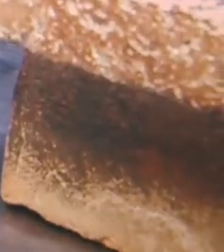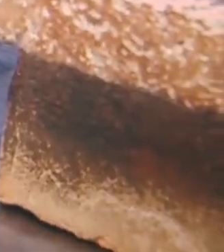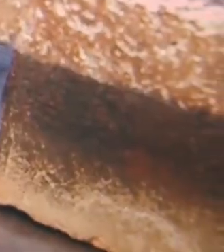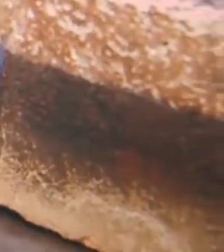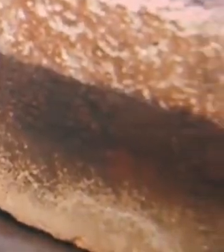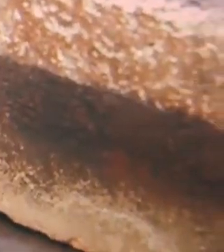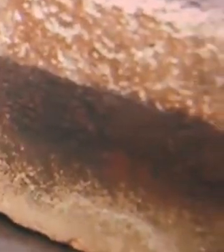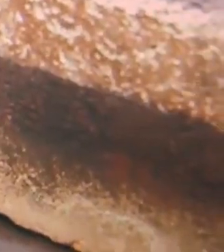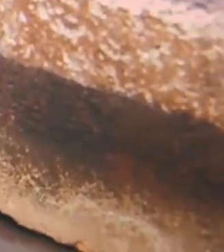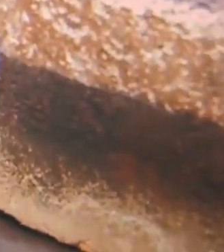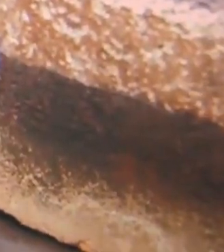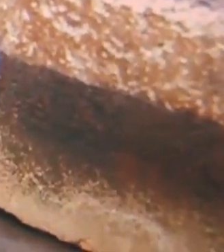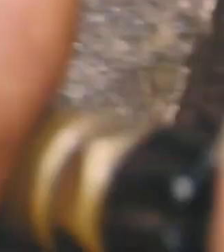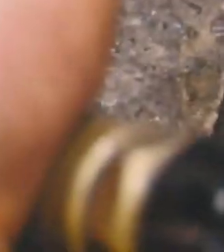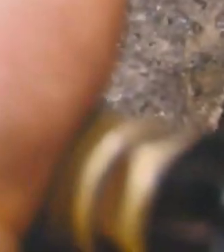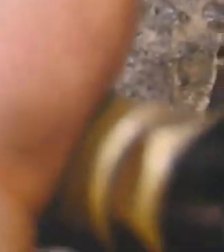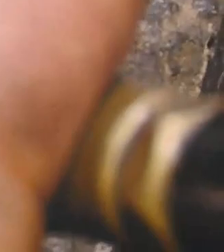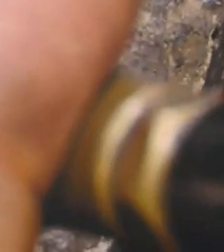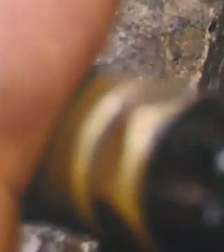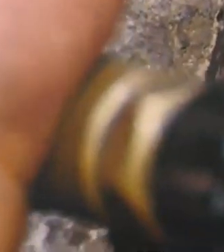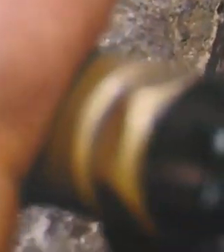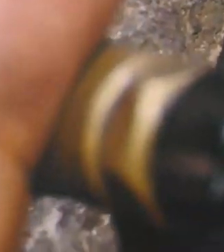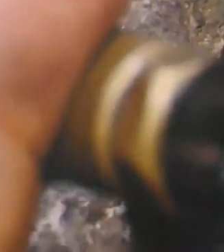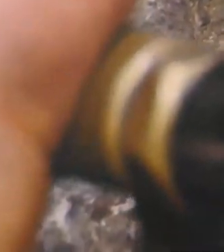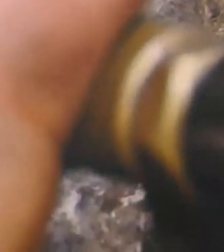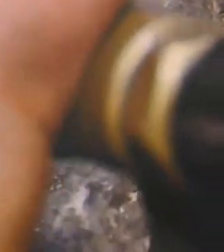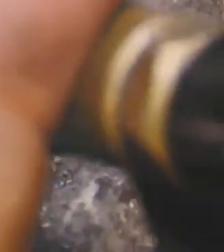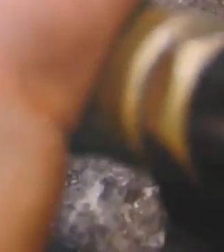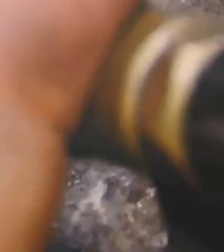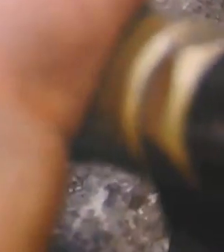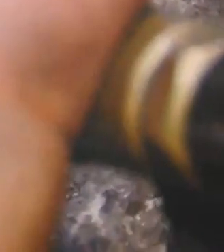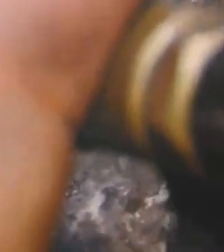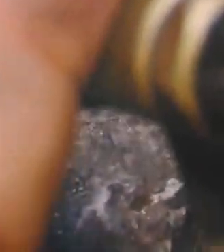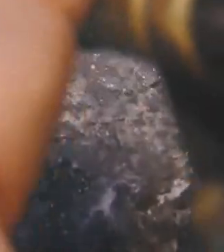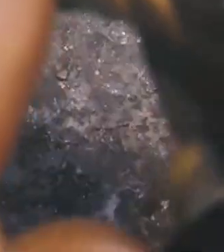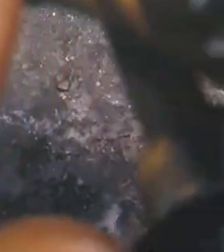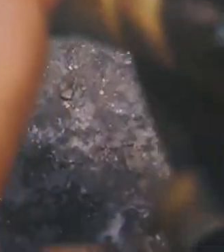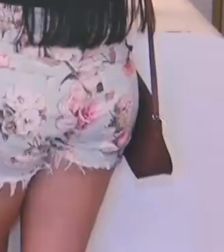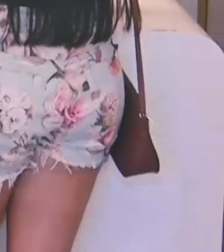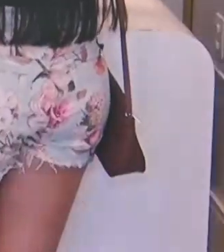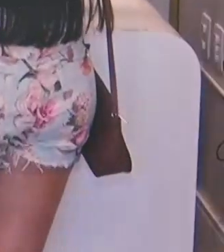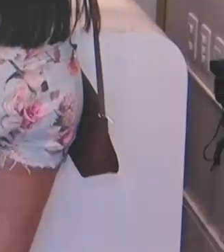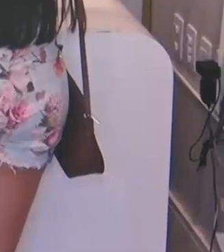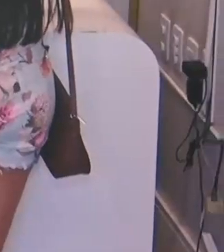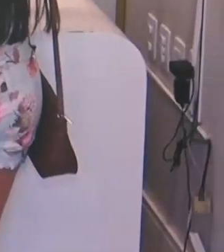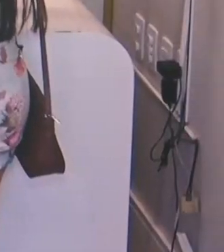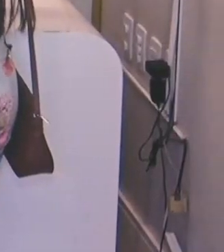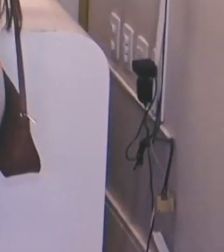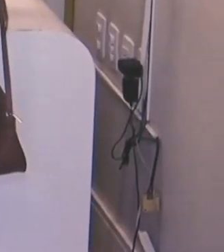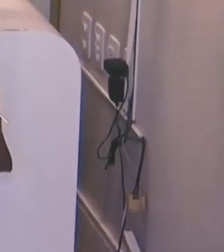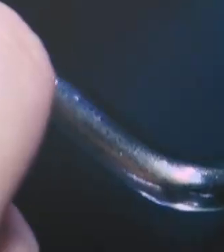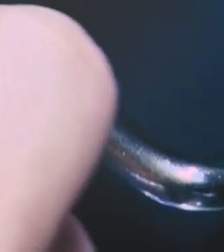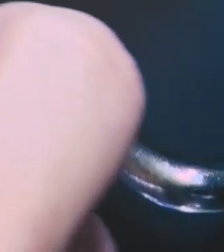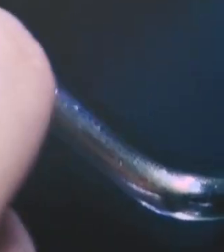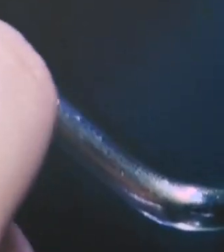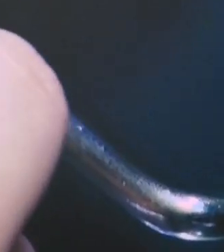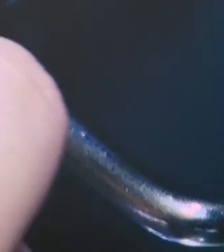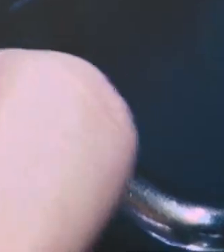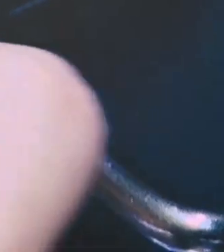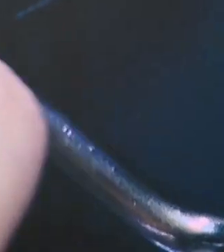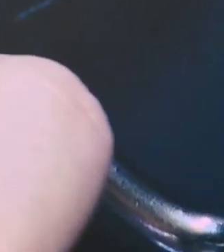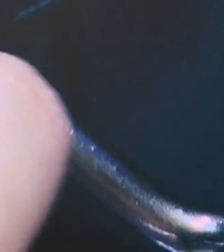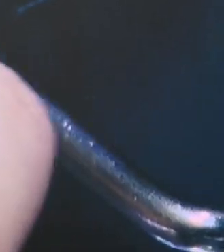como assistente de ourives. Aos 23, já dominando o ofício, abriu a sua própria loja e se destaca